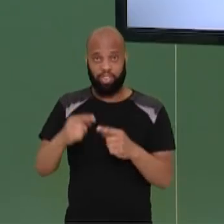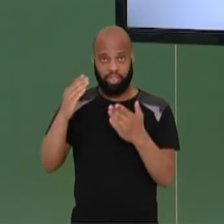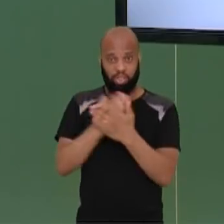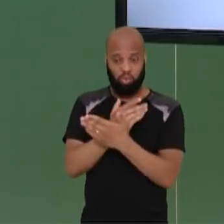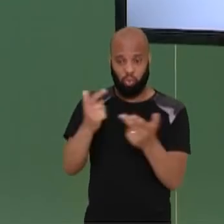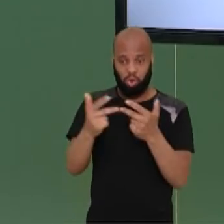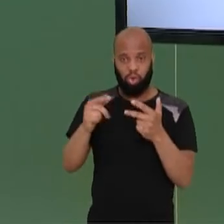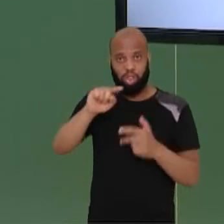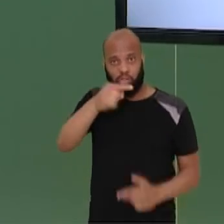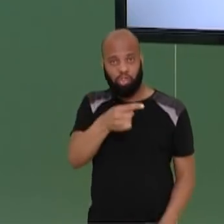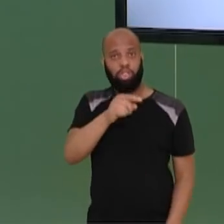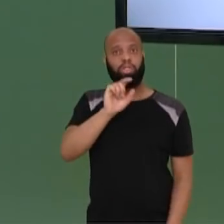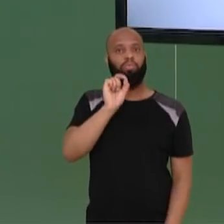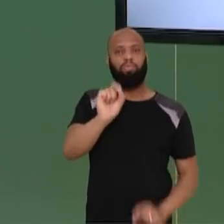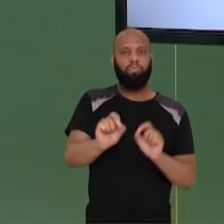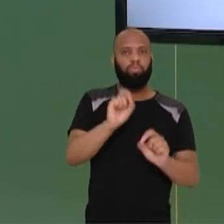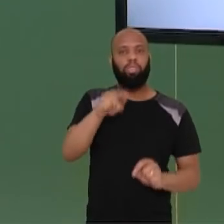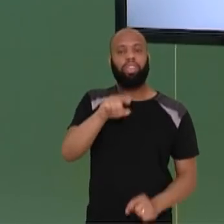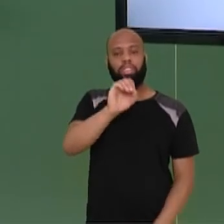por